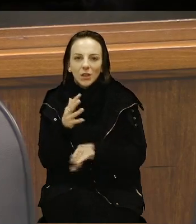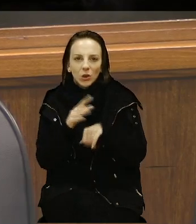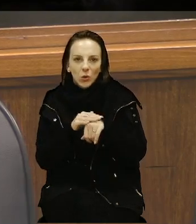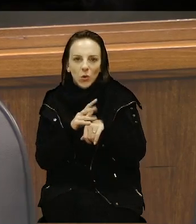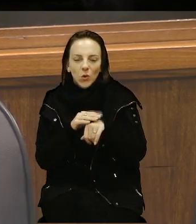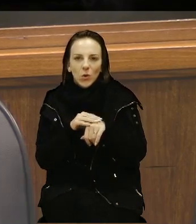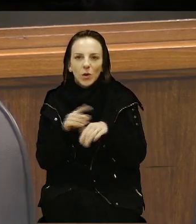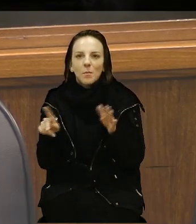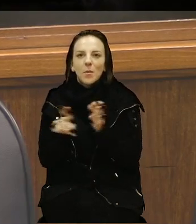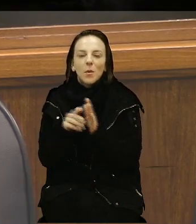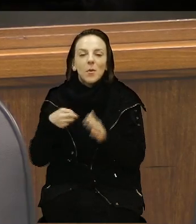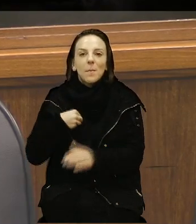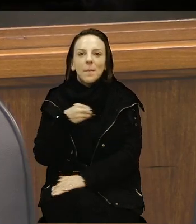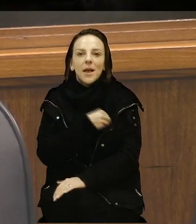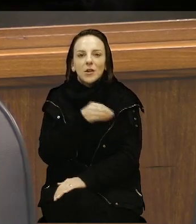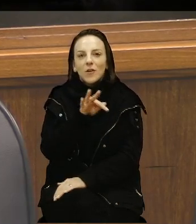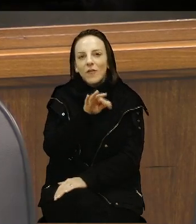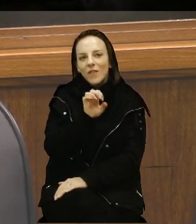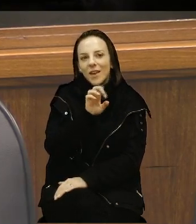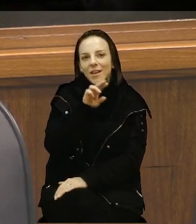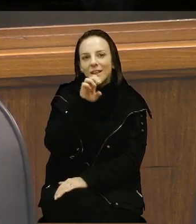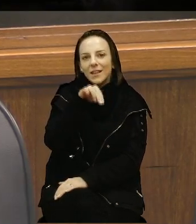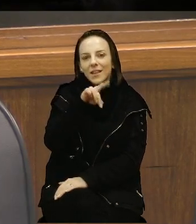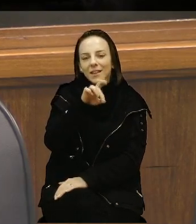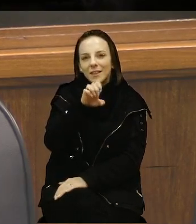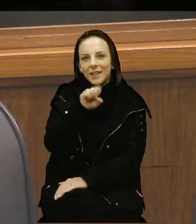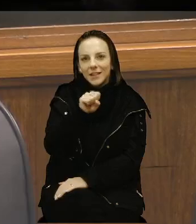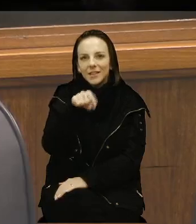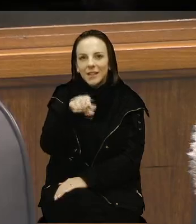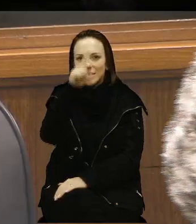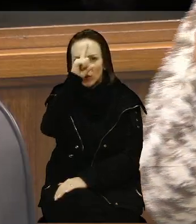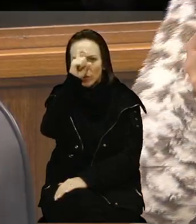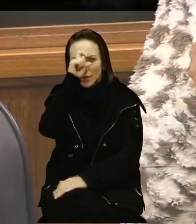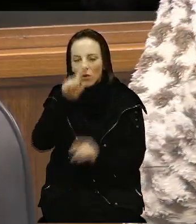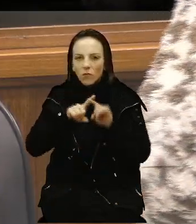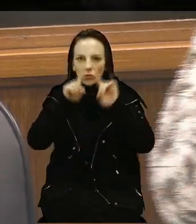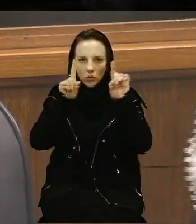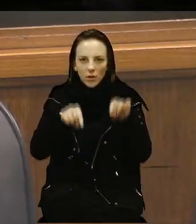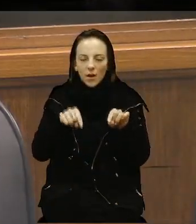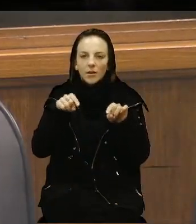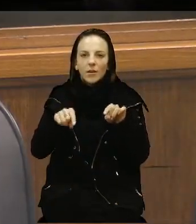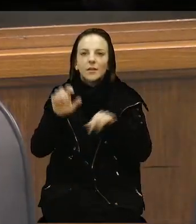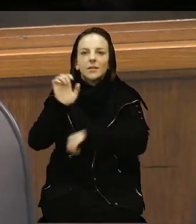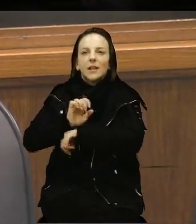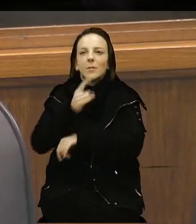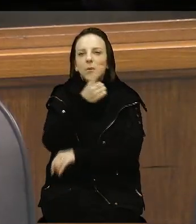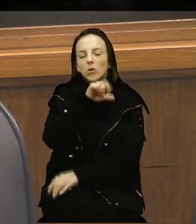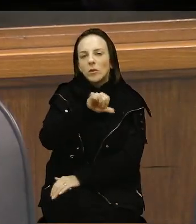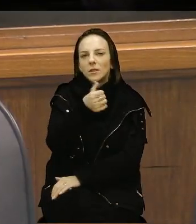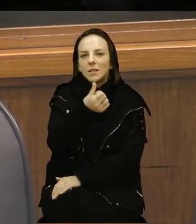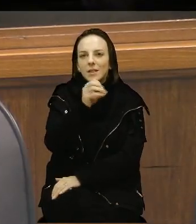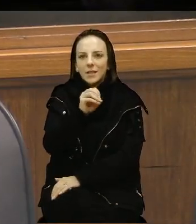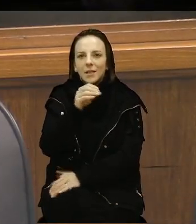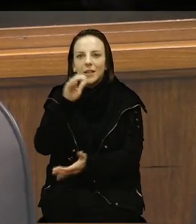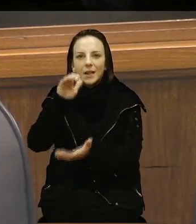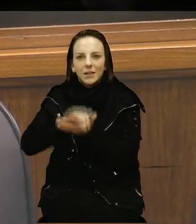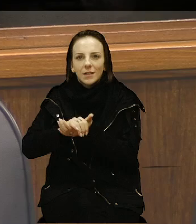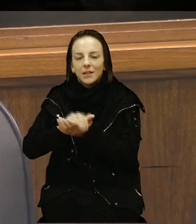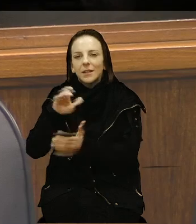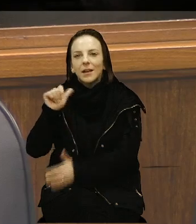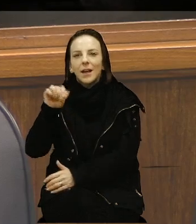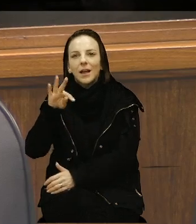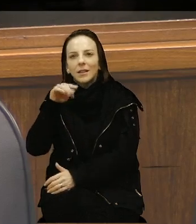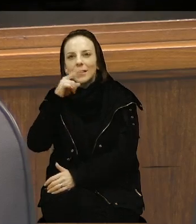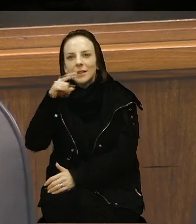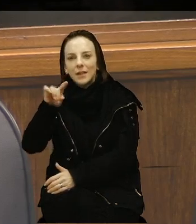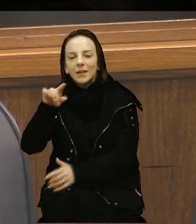Lemming, no Hospital dos Servidores do Estado. Em 1960, casou-se com Frajala Catan, também